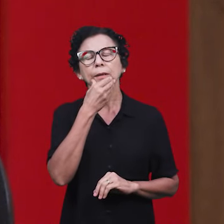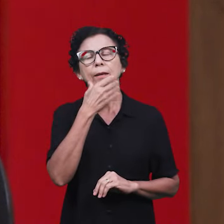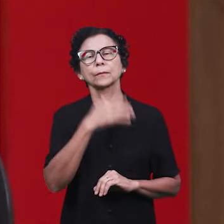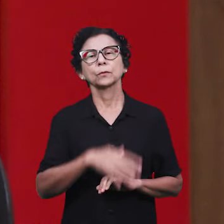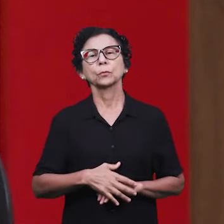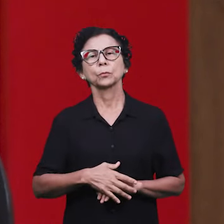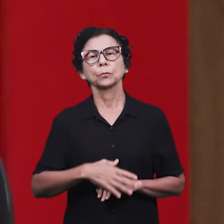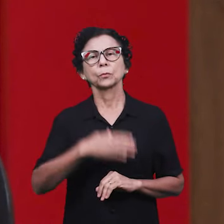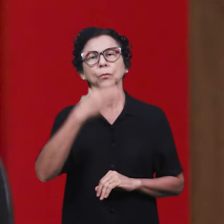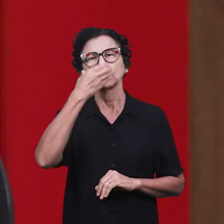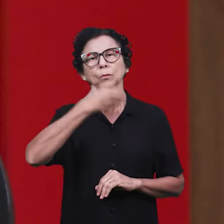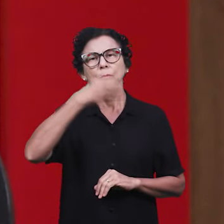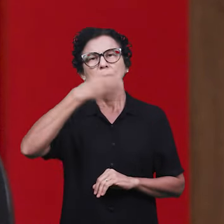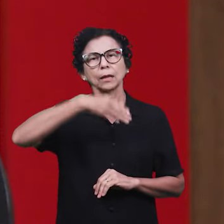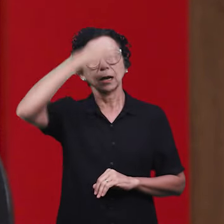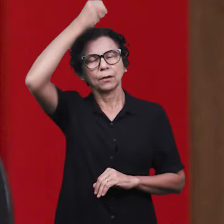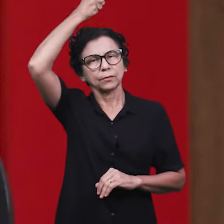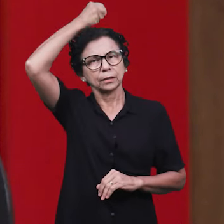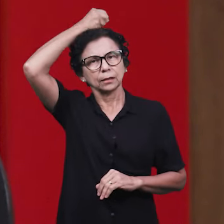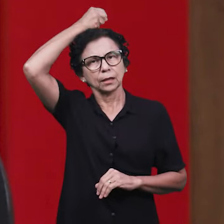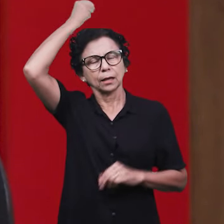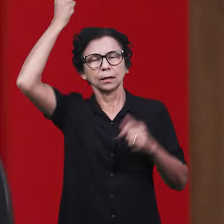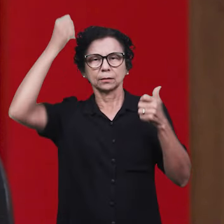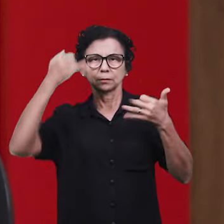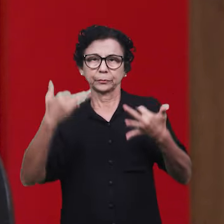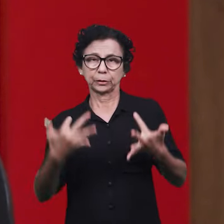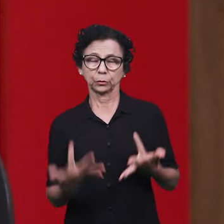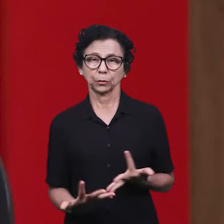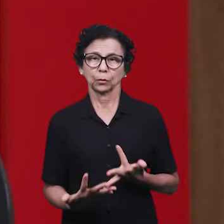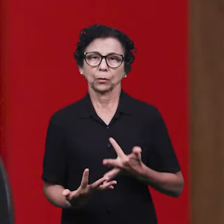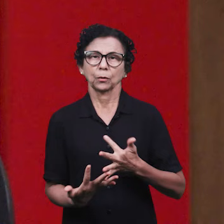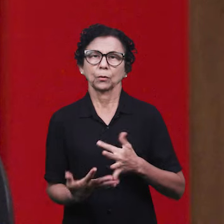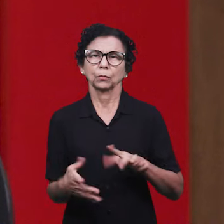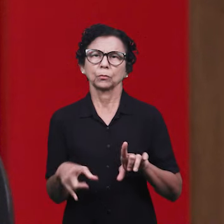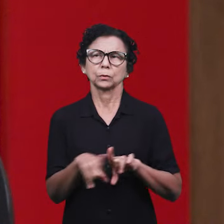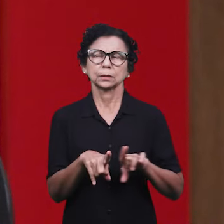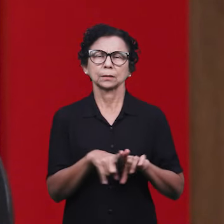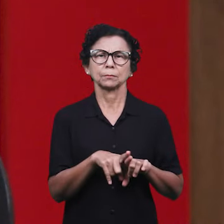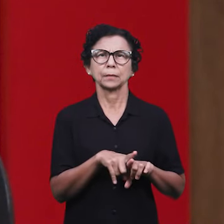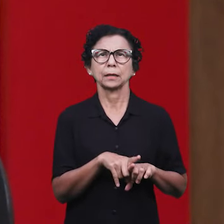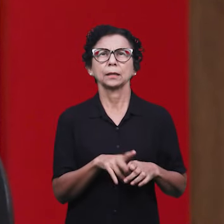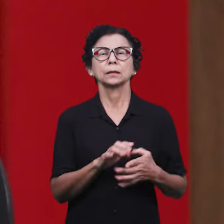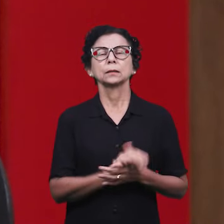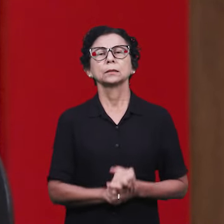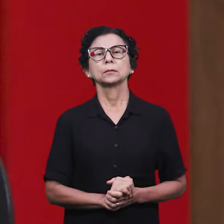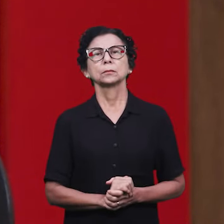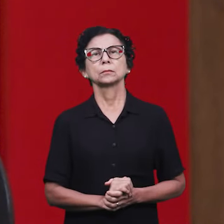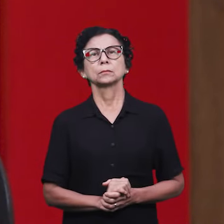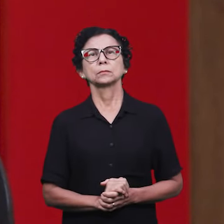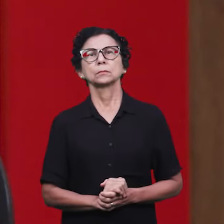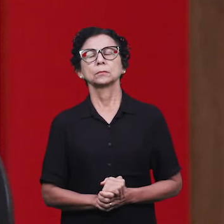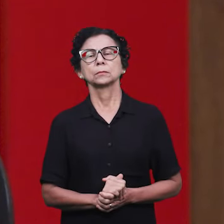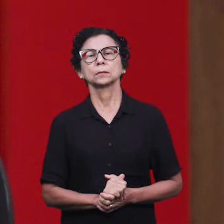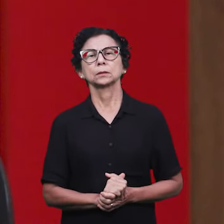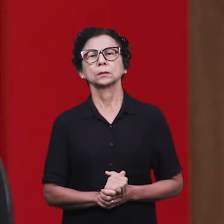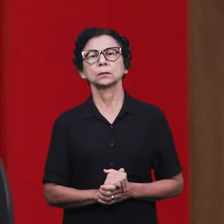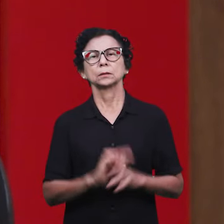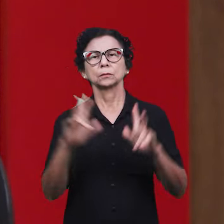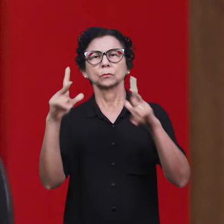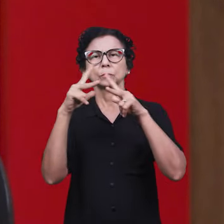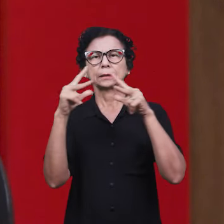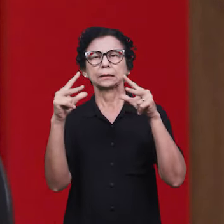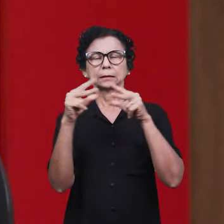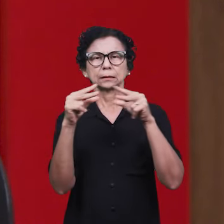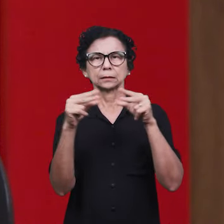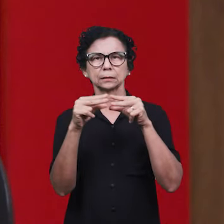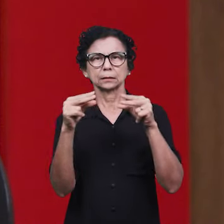né, que Pasteur fez, ganhou o prêmio lá na universidade, né, o prêmio da Academia Francesa. E agora